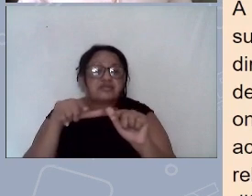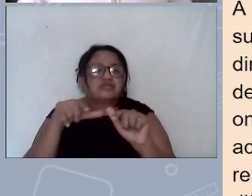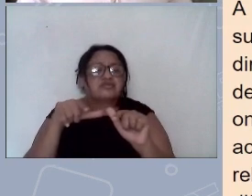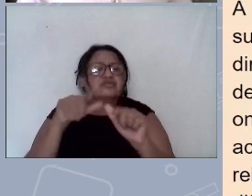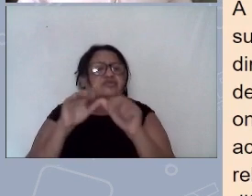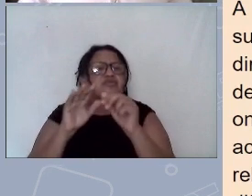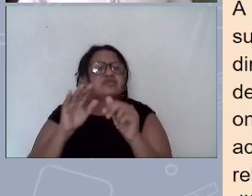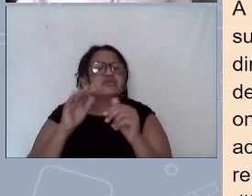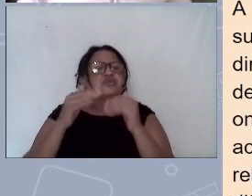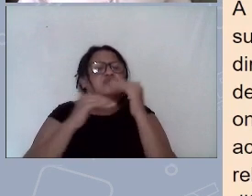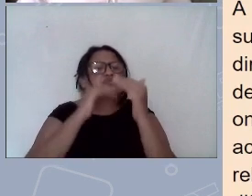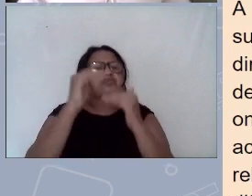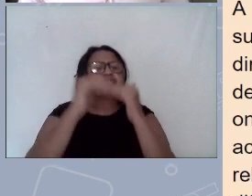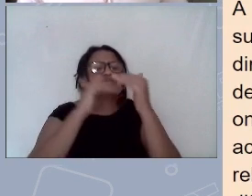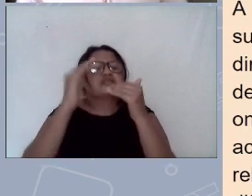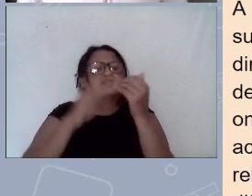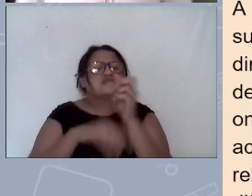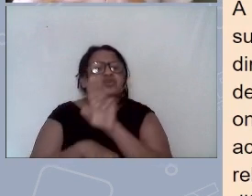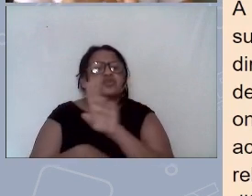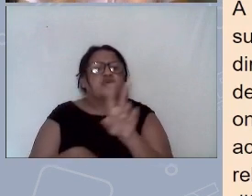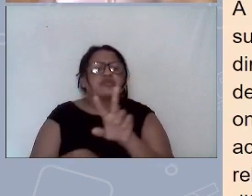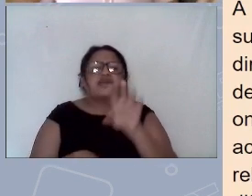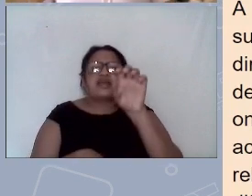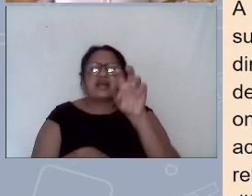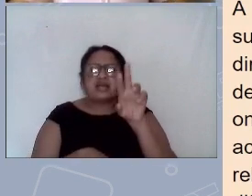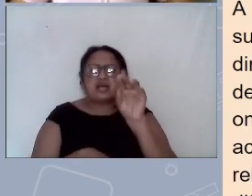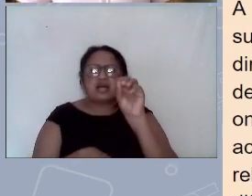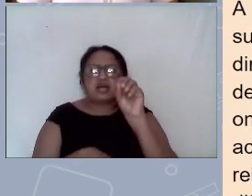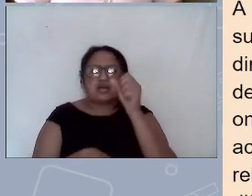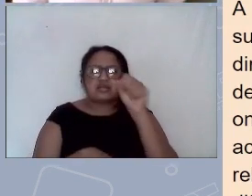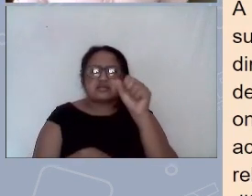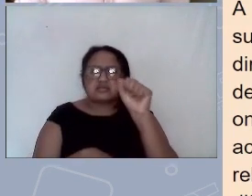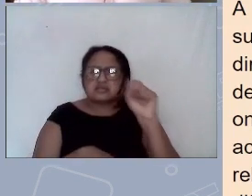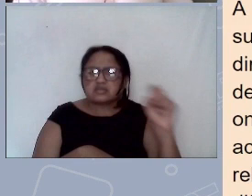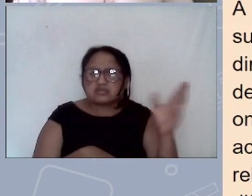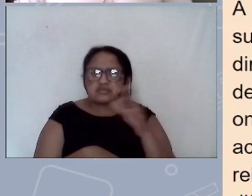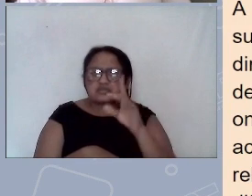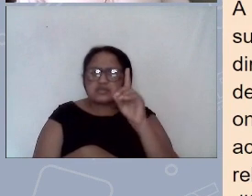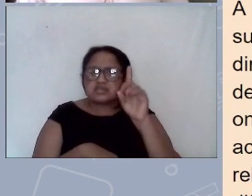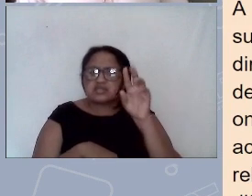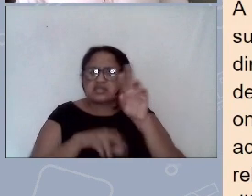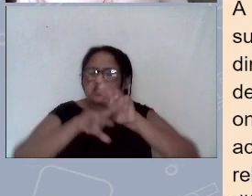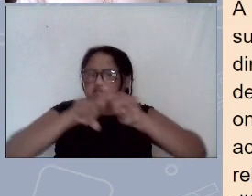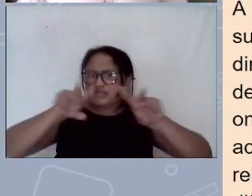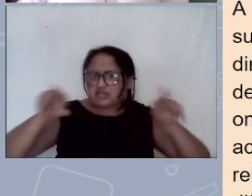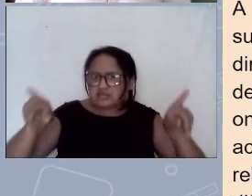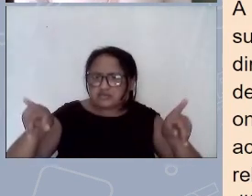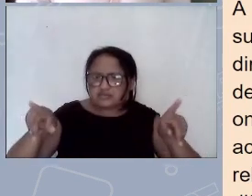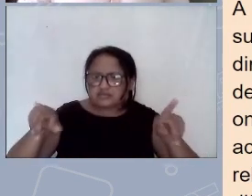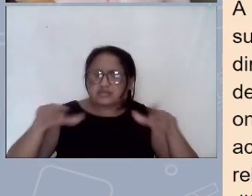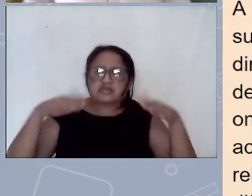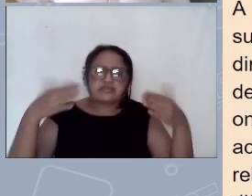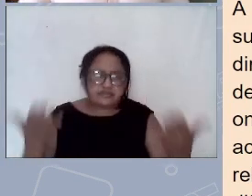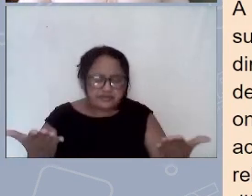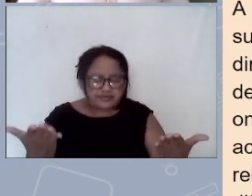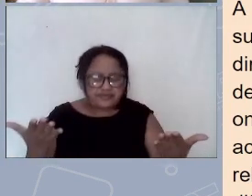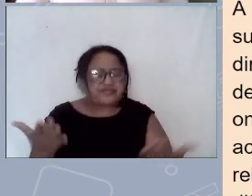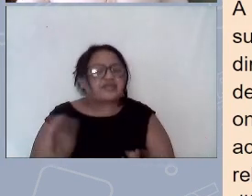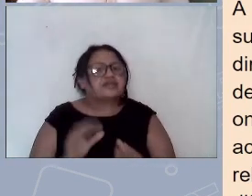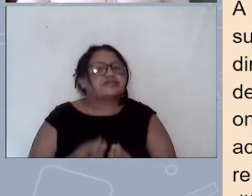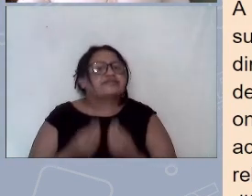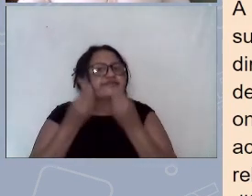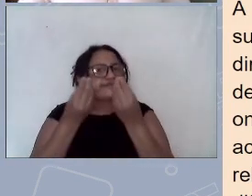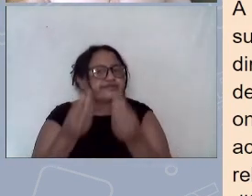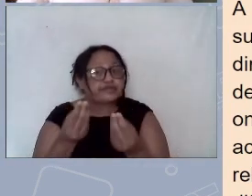erosão diferencial pronto a questão te deu os elementos que ela queria vamos para ver